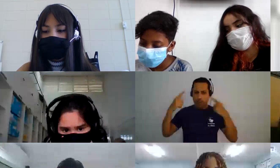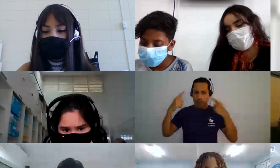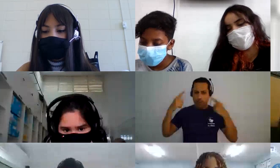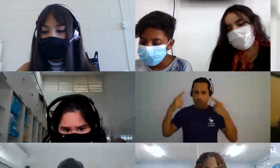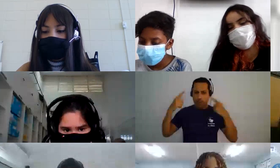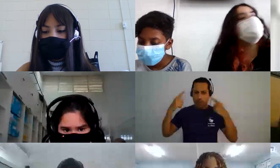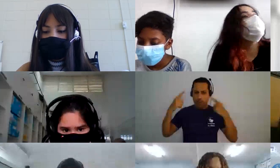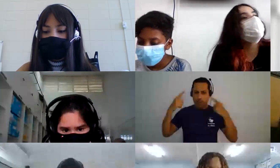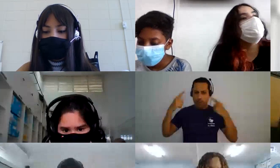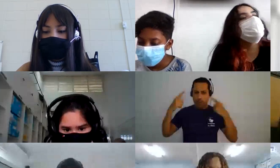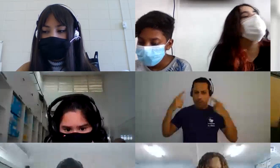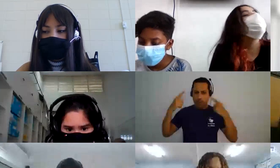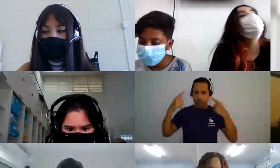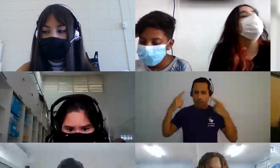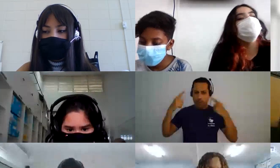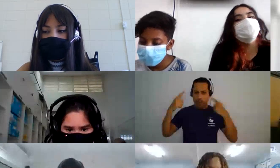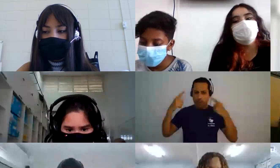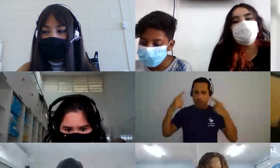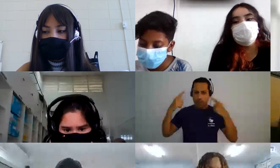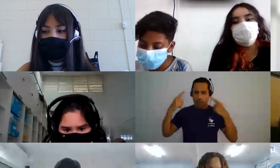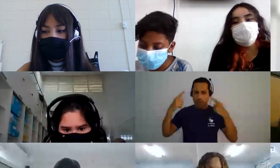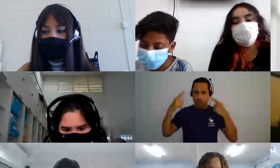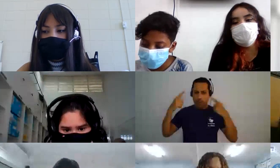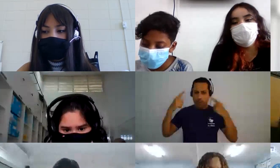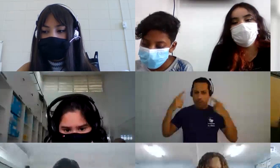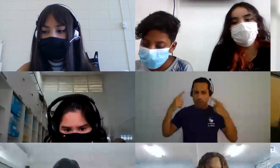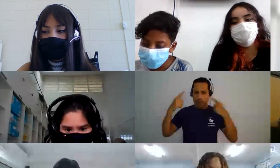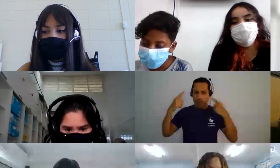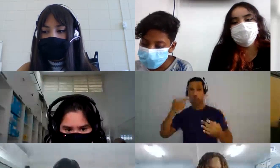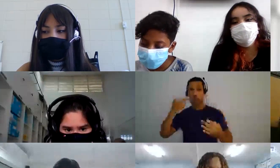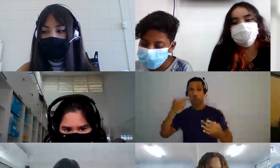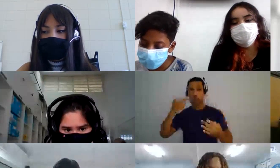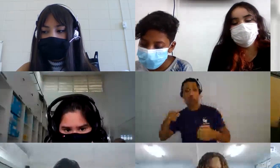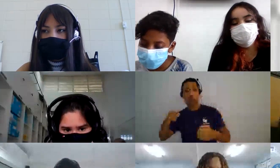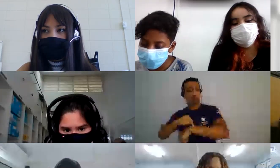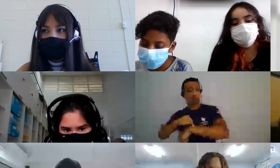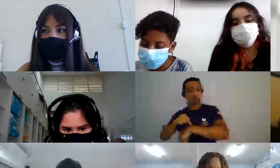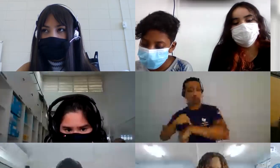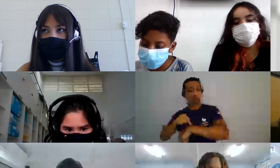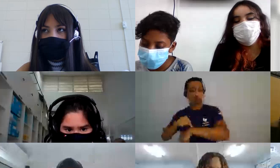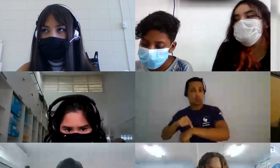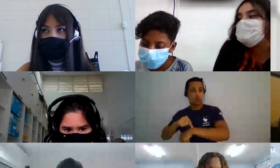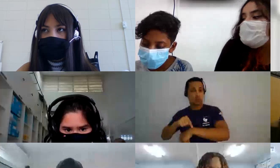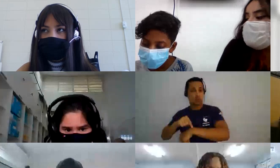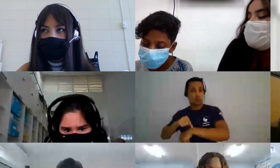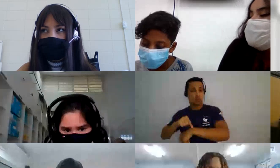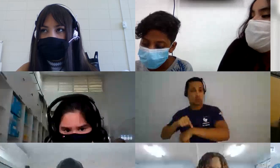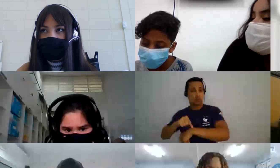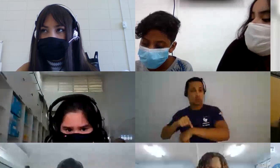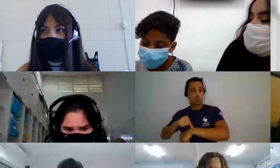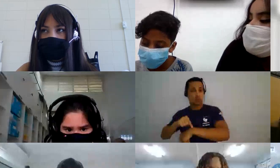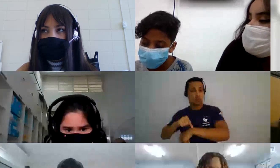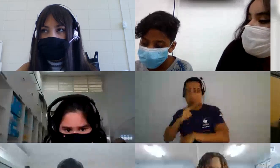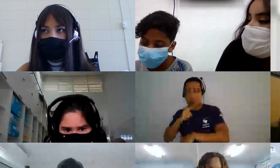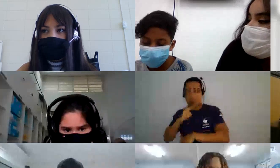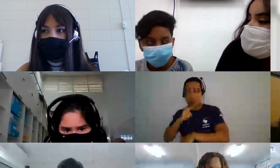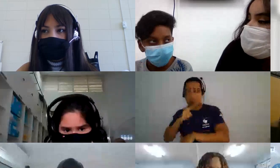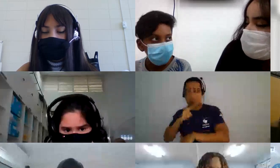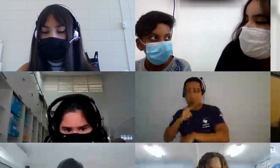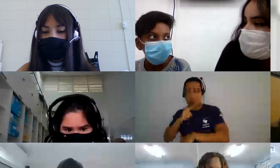que vai dar tempo demais. Para outras coisas tem que resolver já. Porque